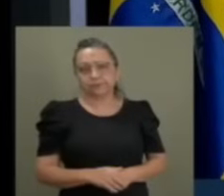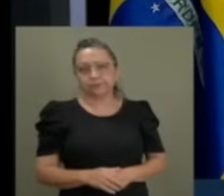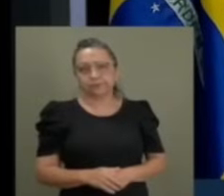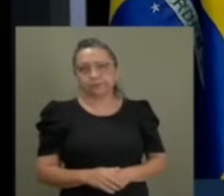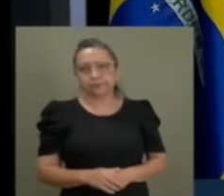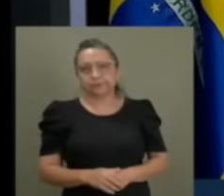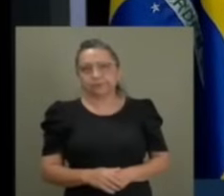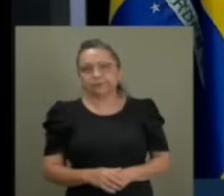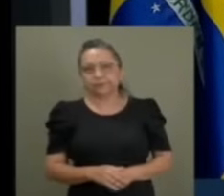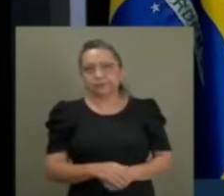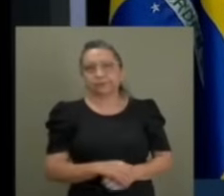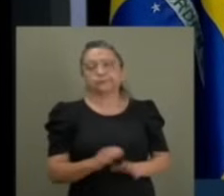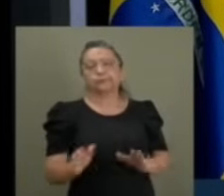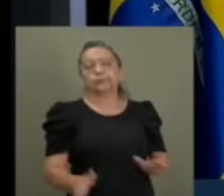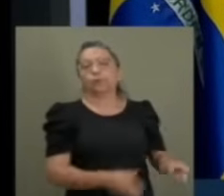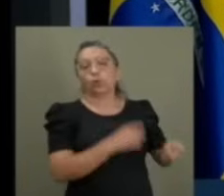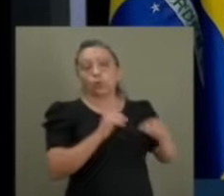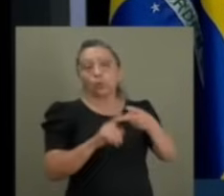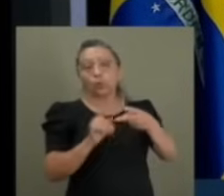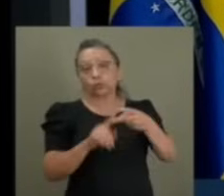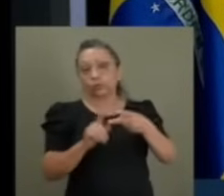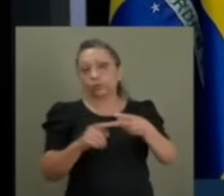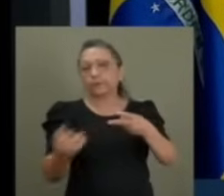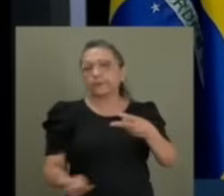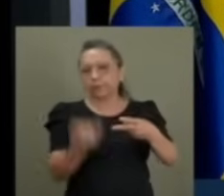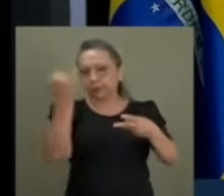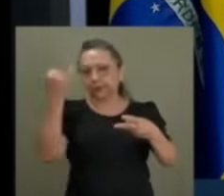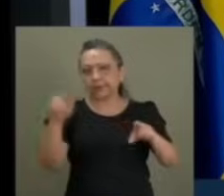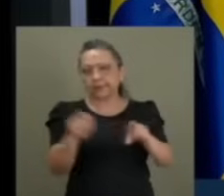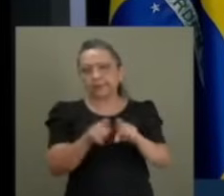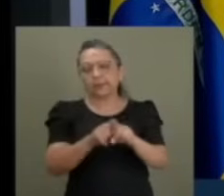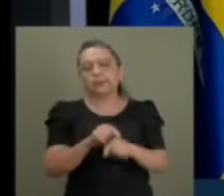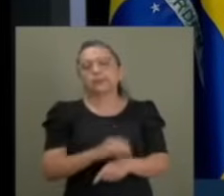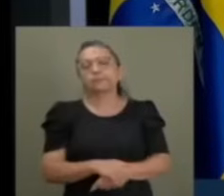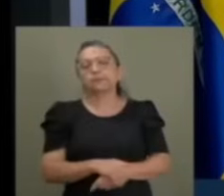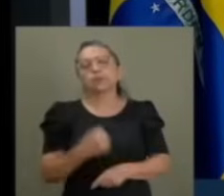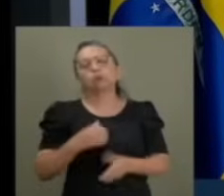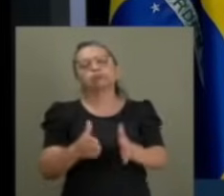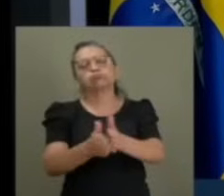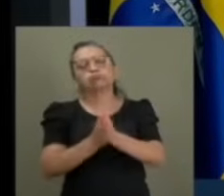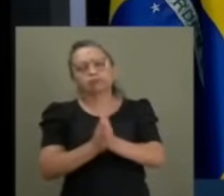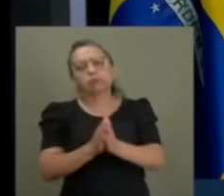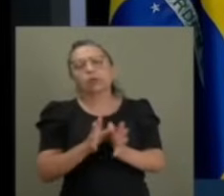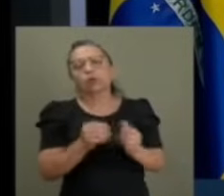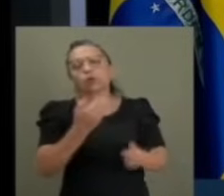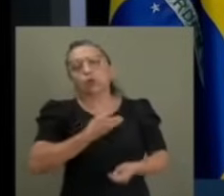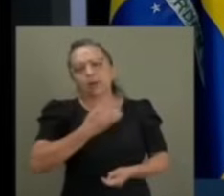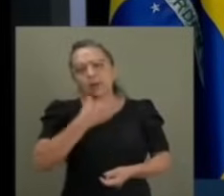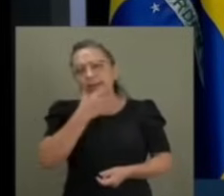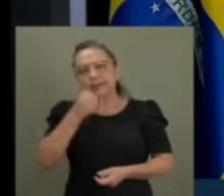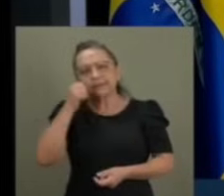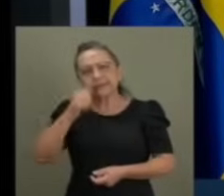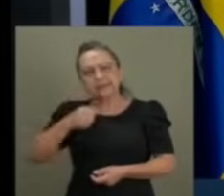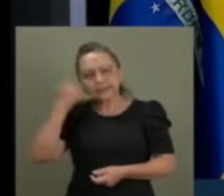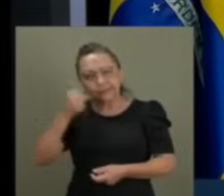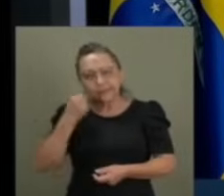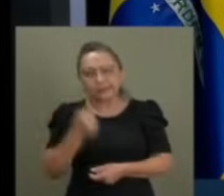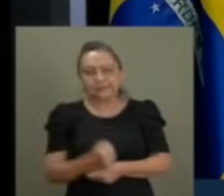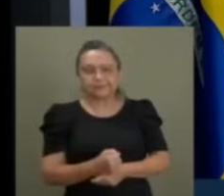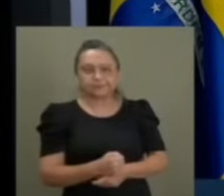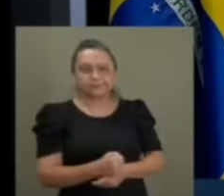Senado um outro ponto importante que eu faço também um apelo aos meus colegas senadores e